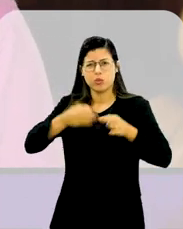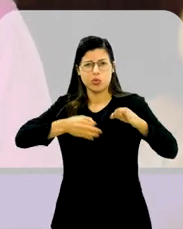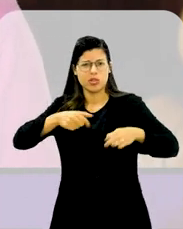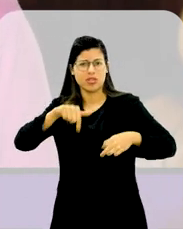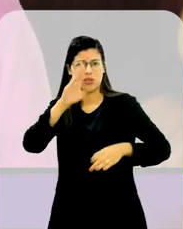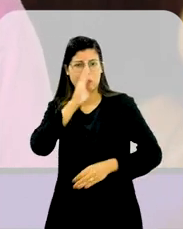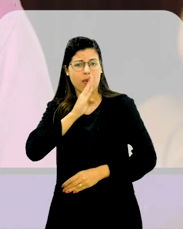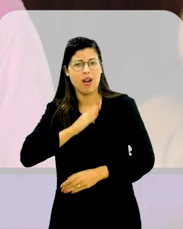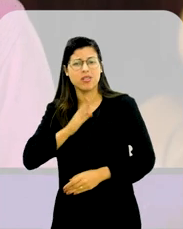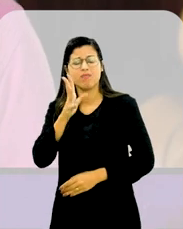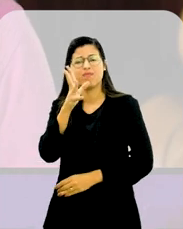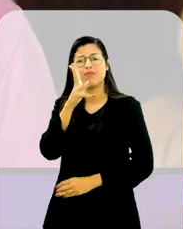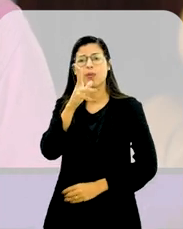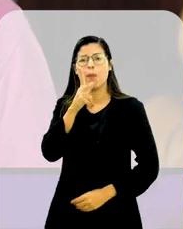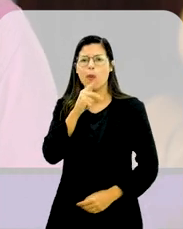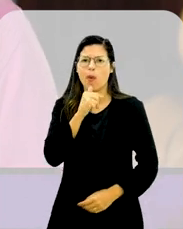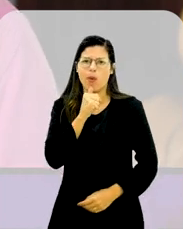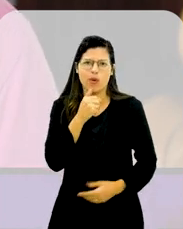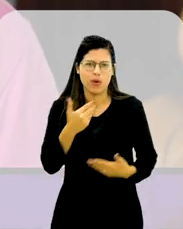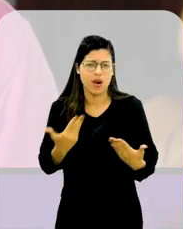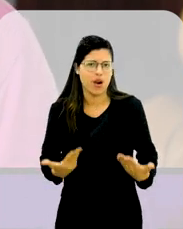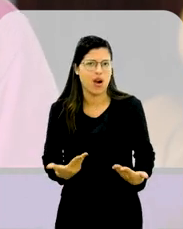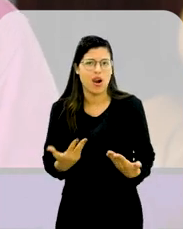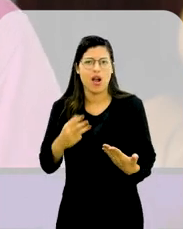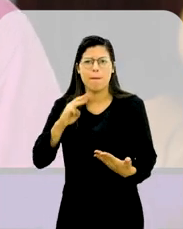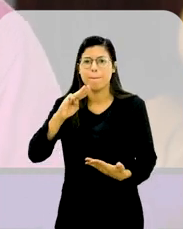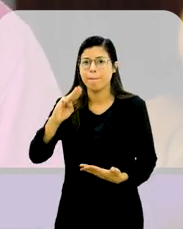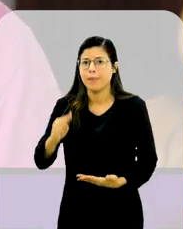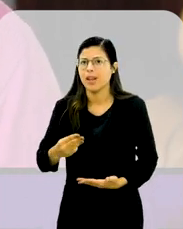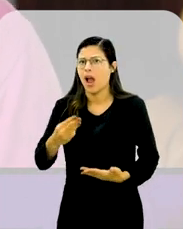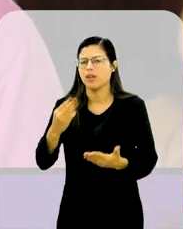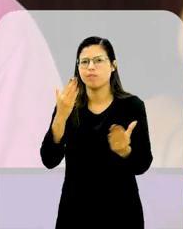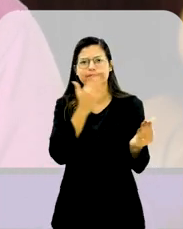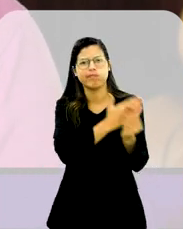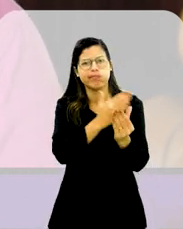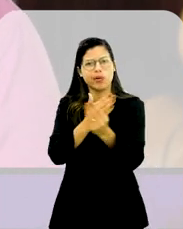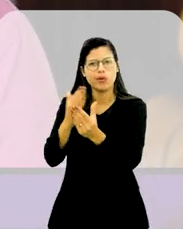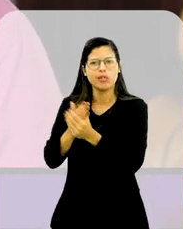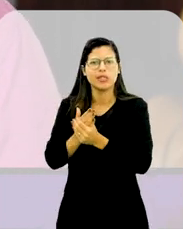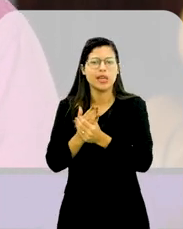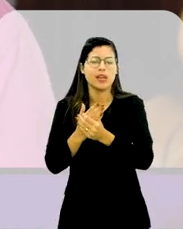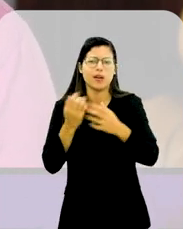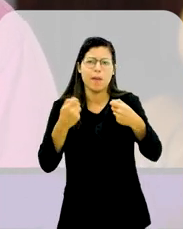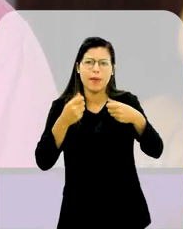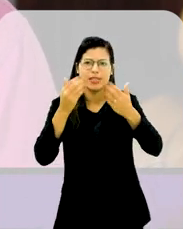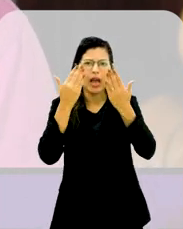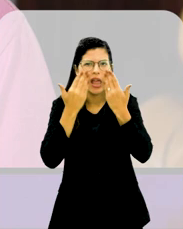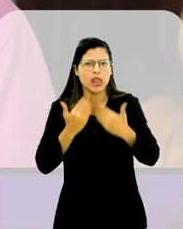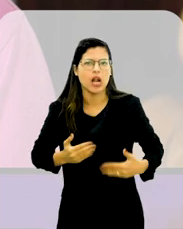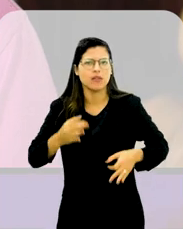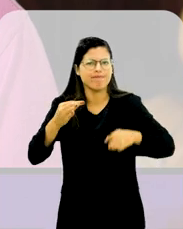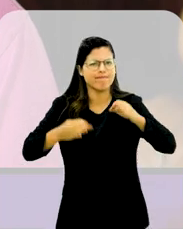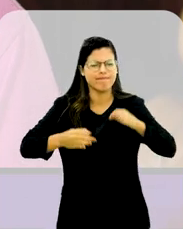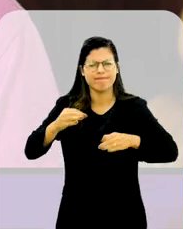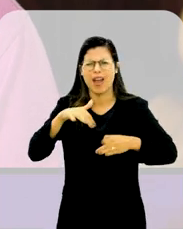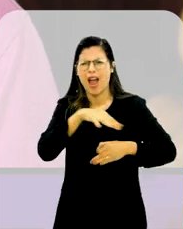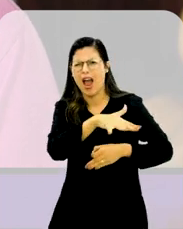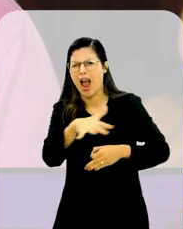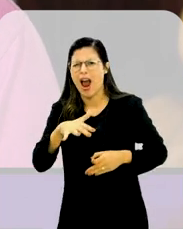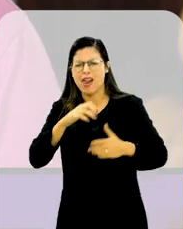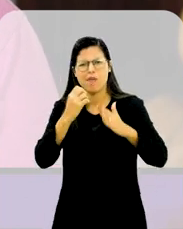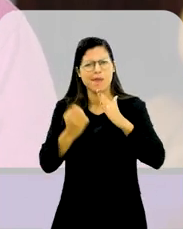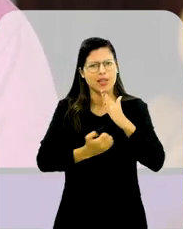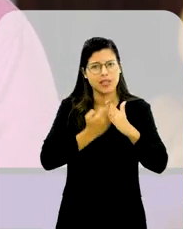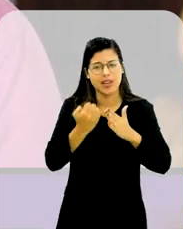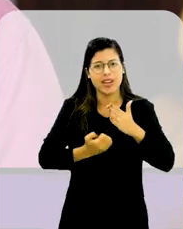sabe que justiça aqui no Brasil é lenta é demorada são milhares milhões de processos a serem julgados